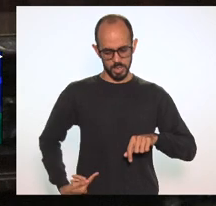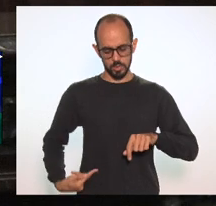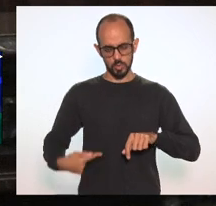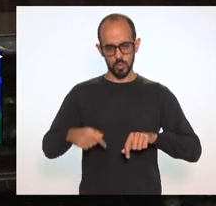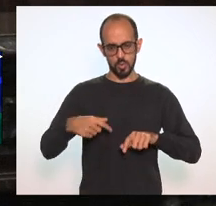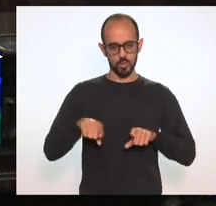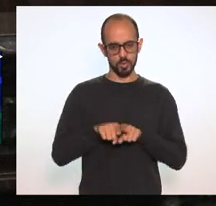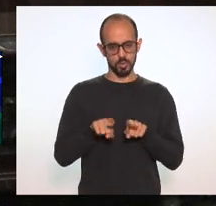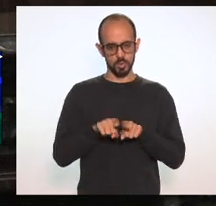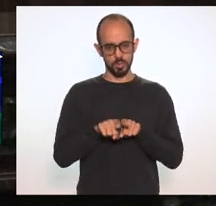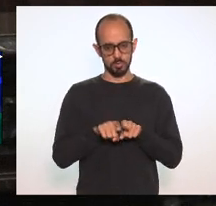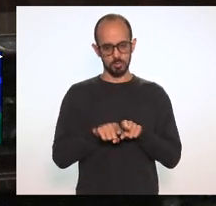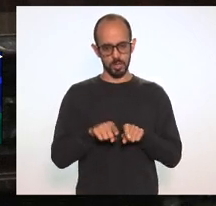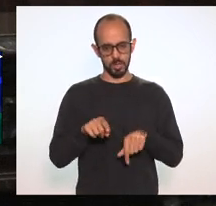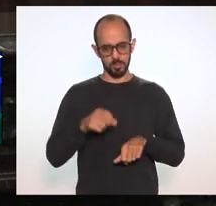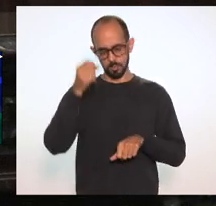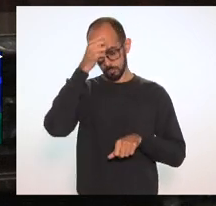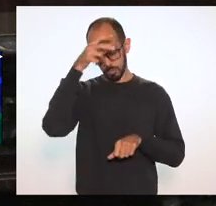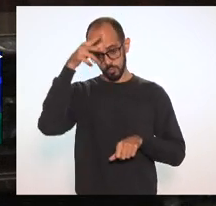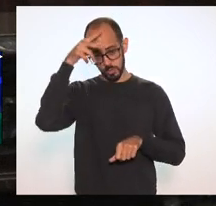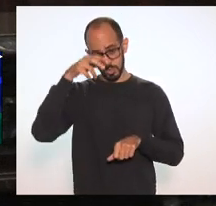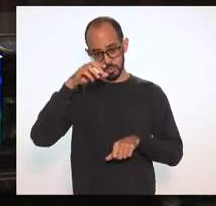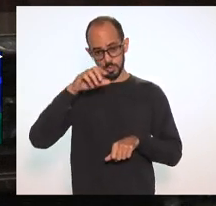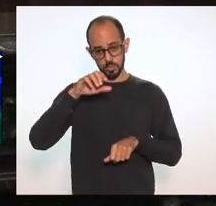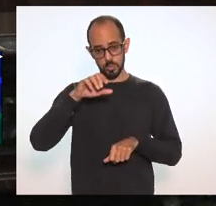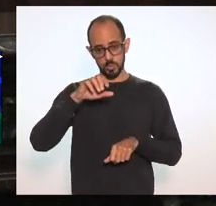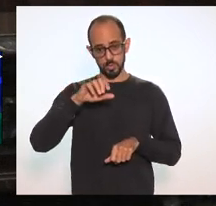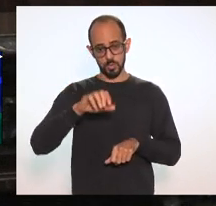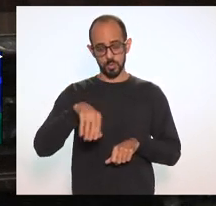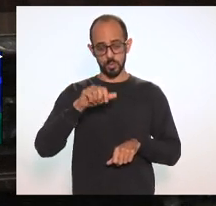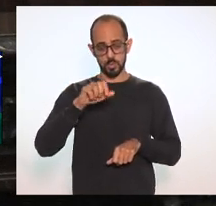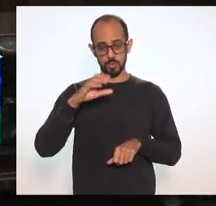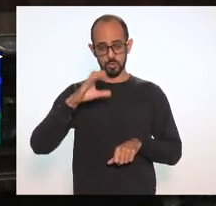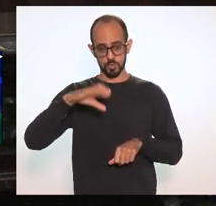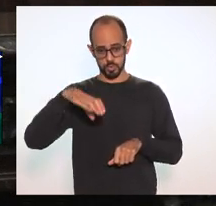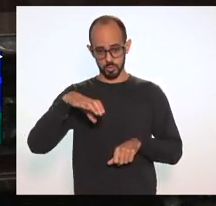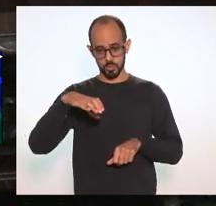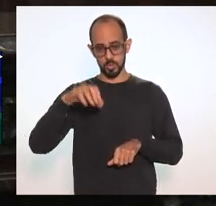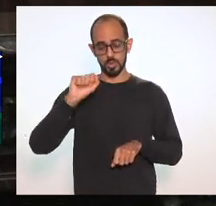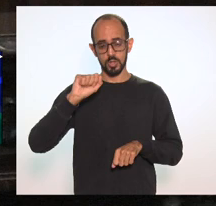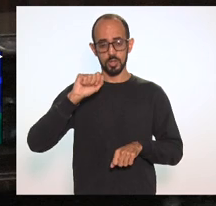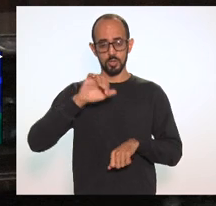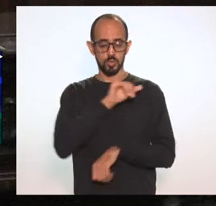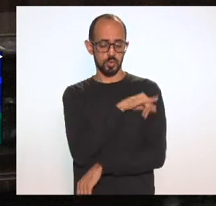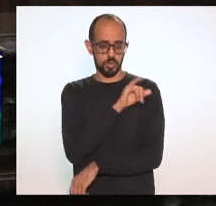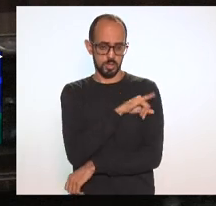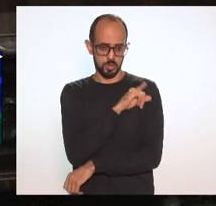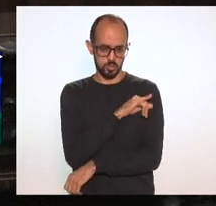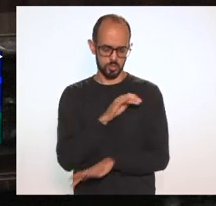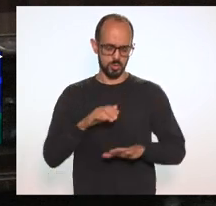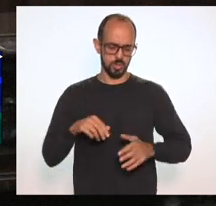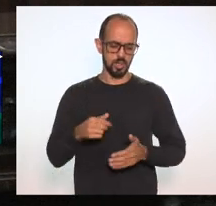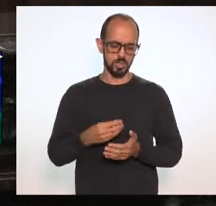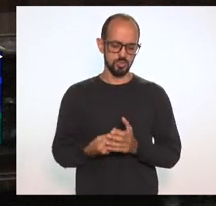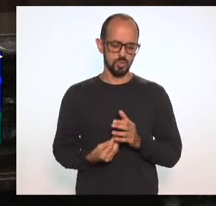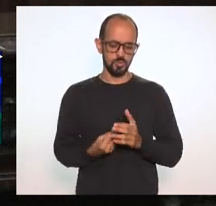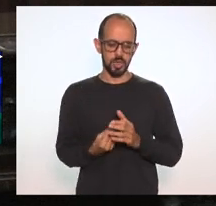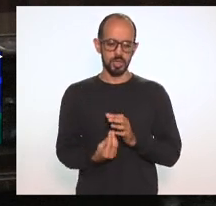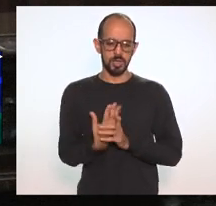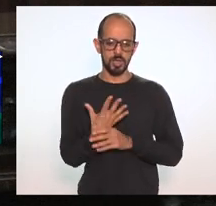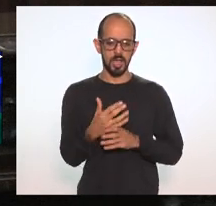o prefeito grael e o prefeito Eduardo faz e daí surgiu o conflito mas eu queria chamar muita atenção